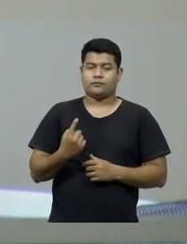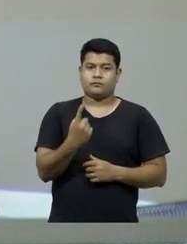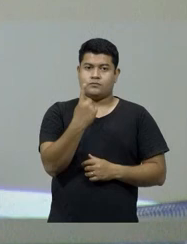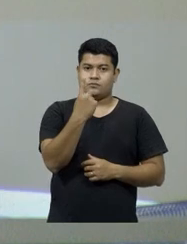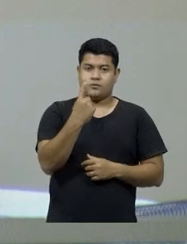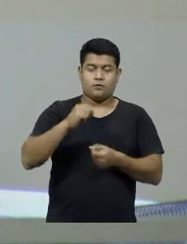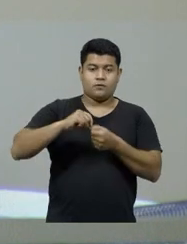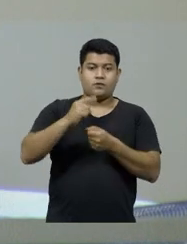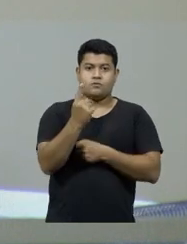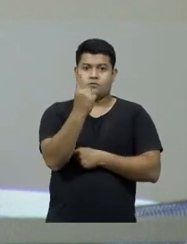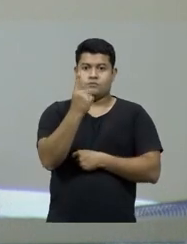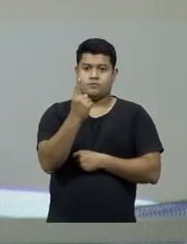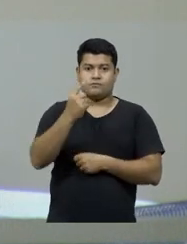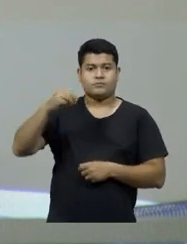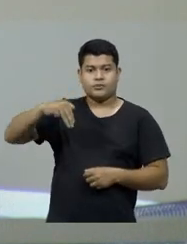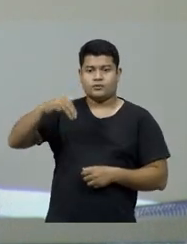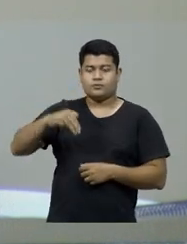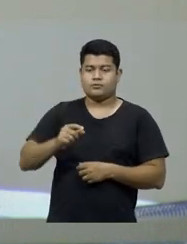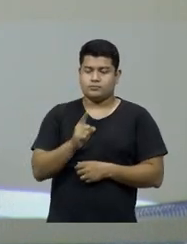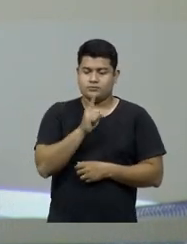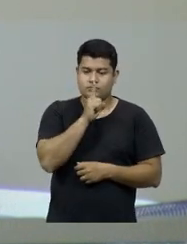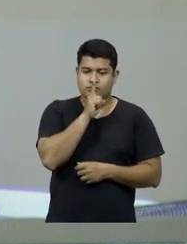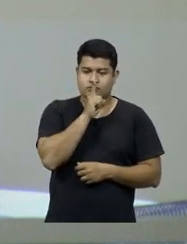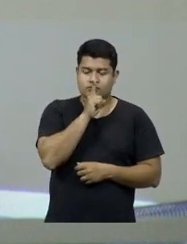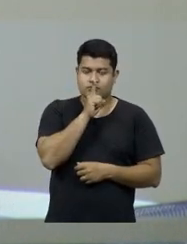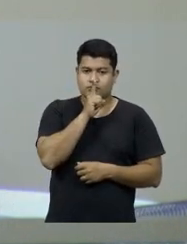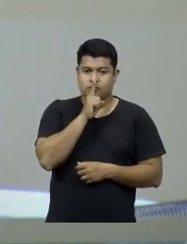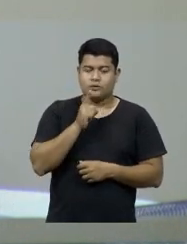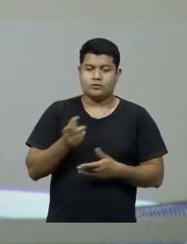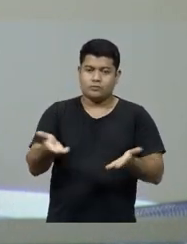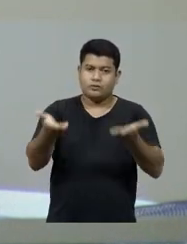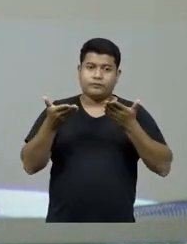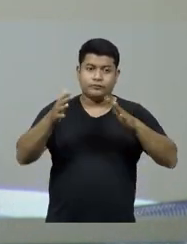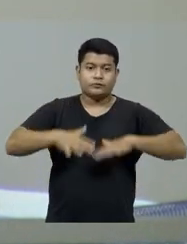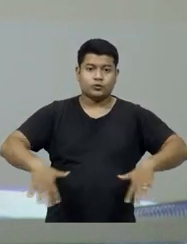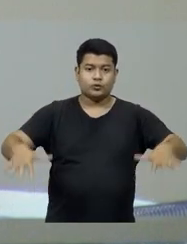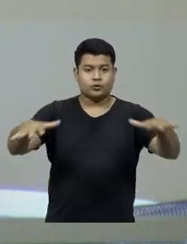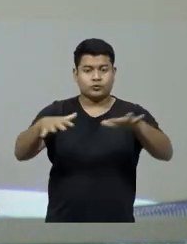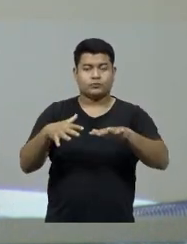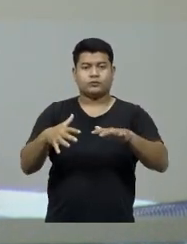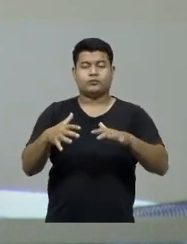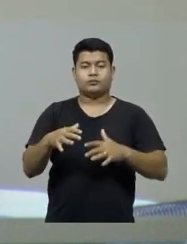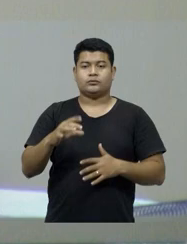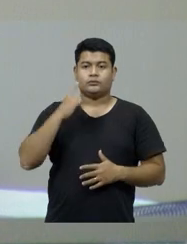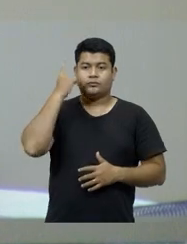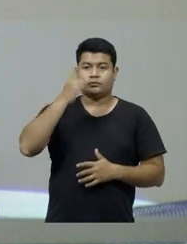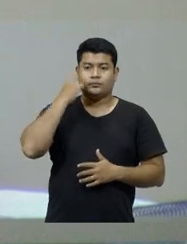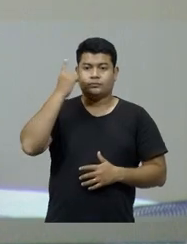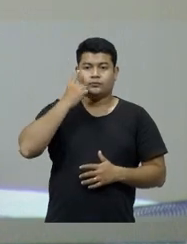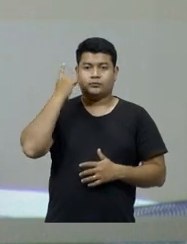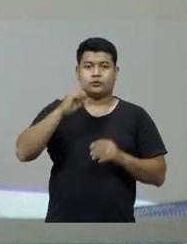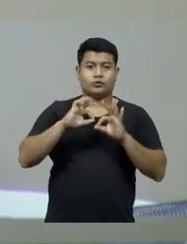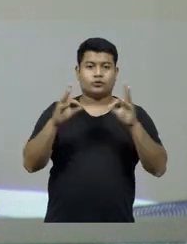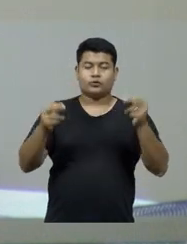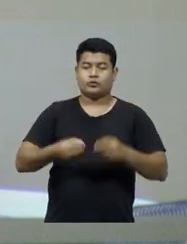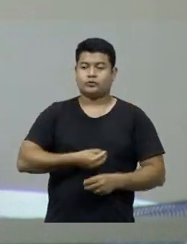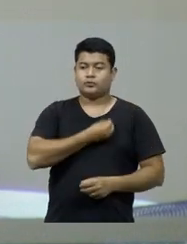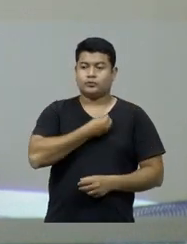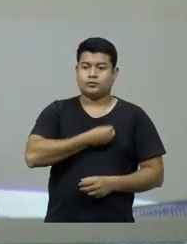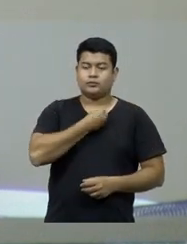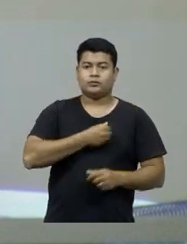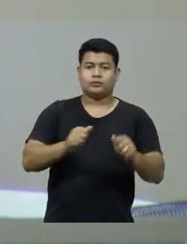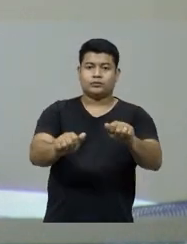silêncio pelo policial. Eu convido a todos os senhores deputados e a todos que estão presentes